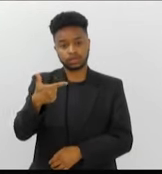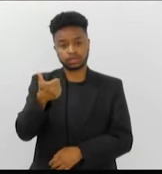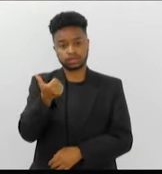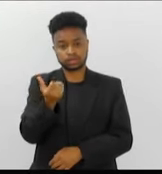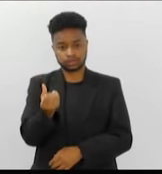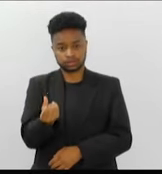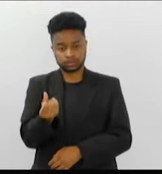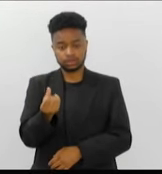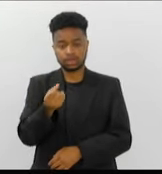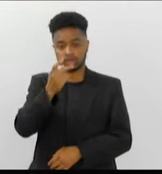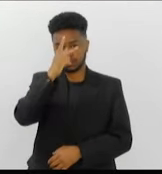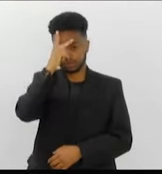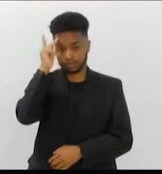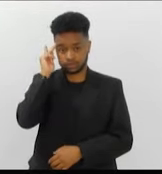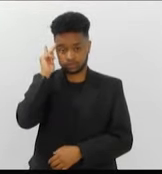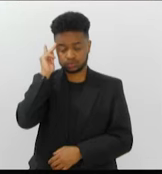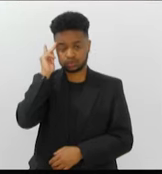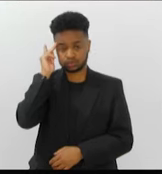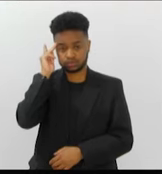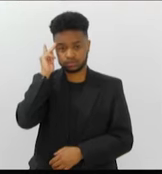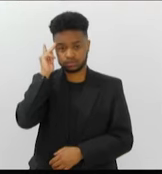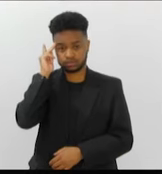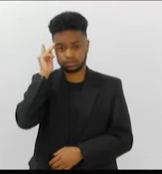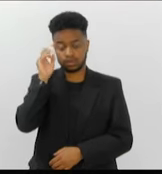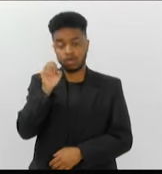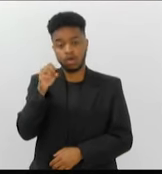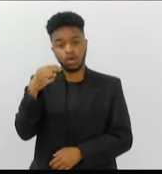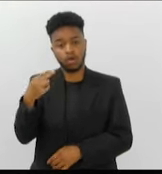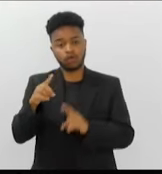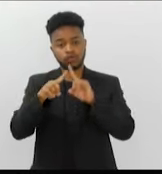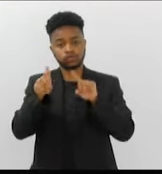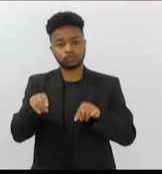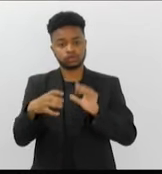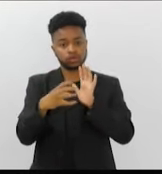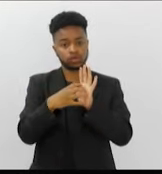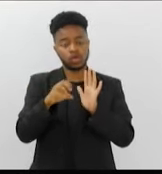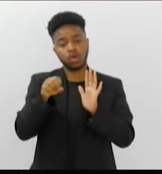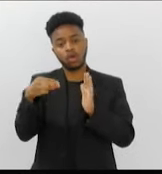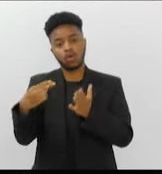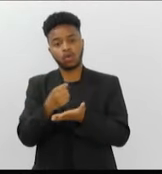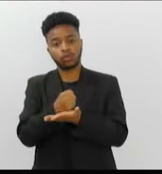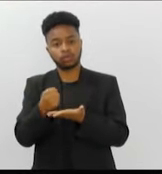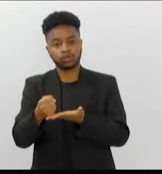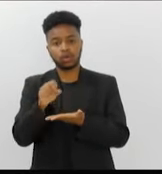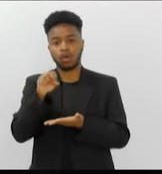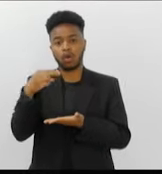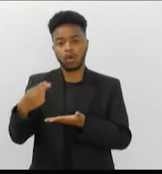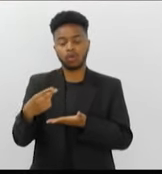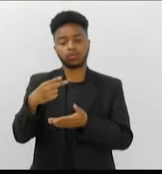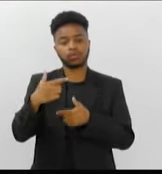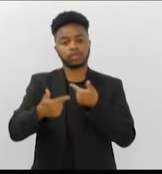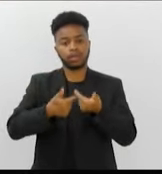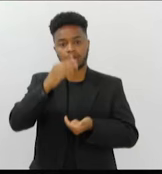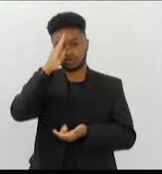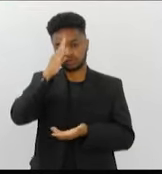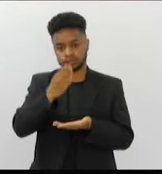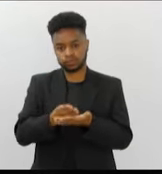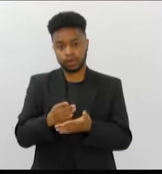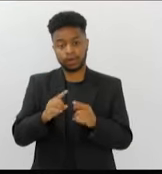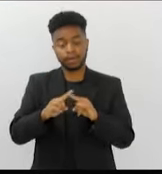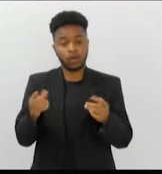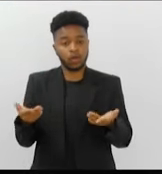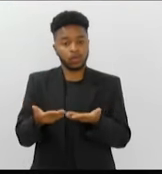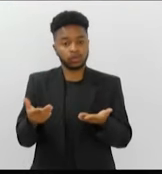1.216 pessoas ou efetivas, ou contratadas, ou comissionadas. Hoje ela